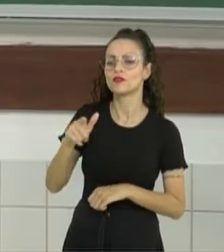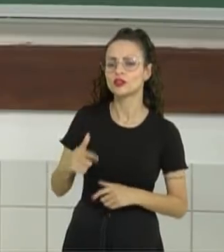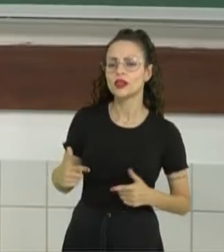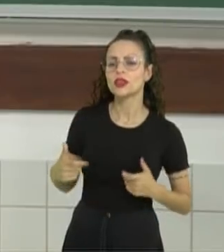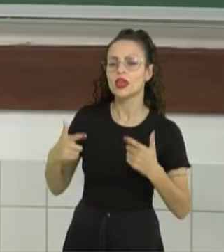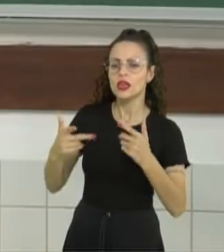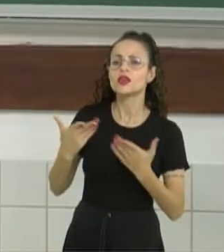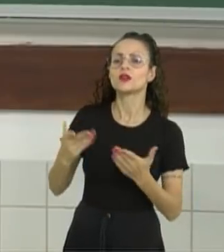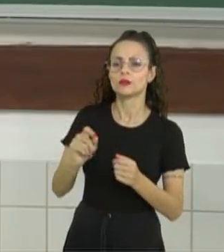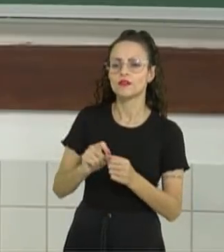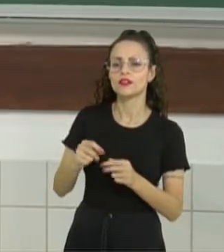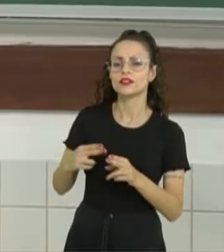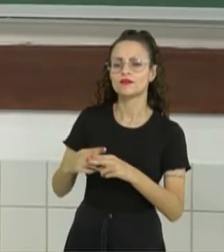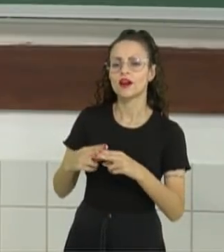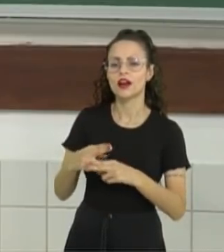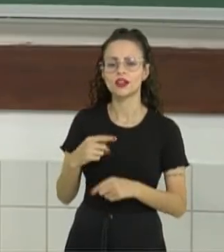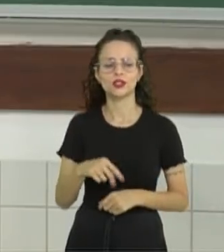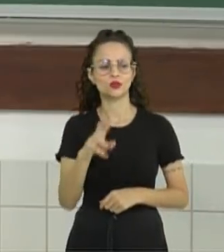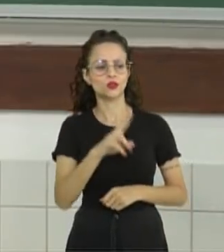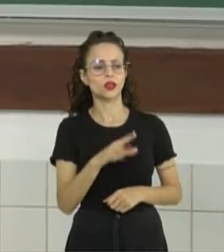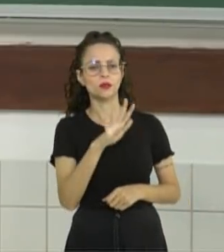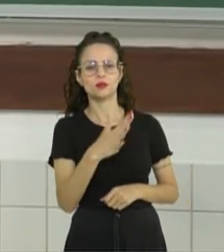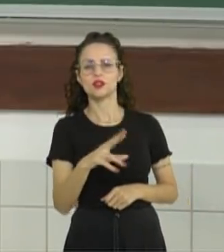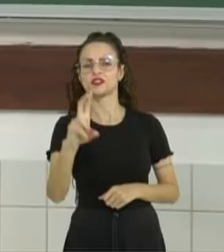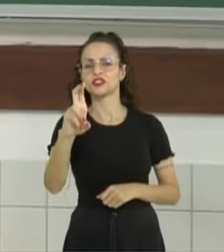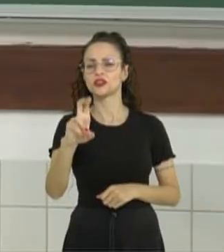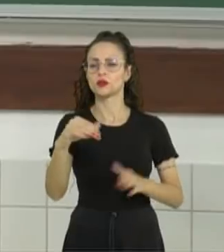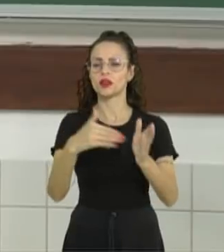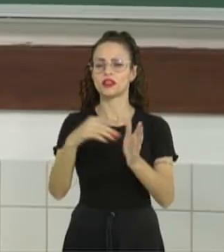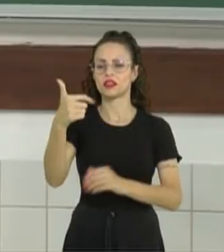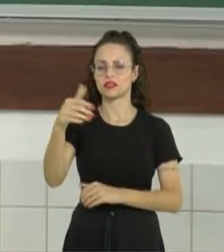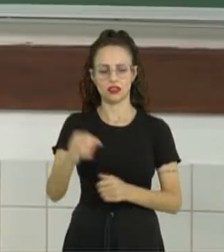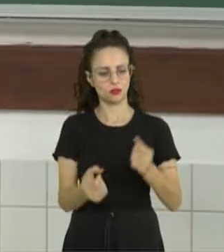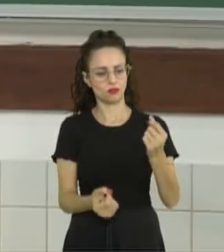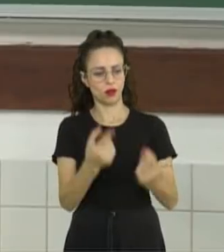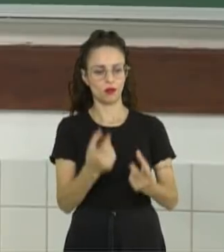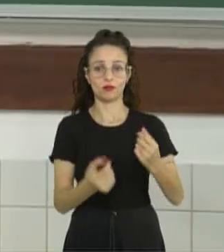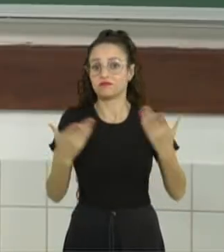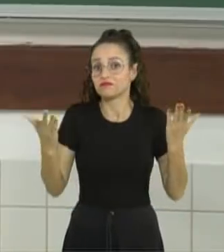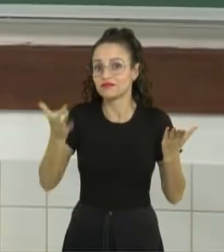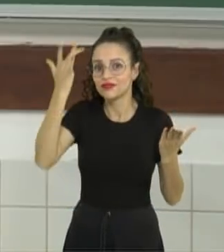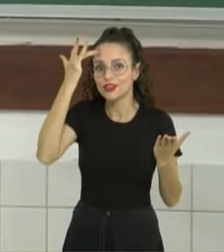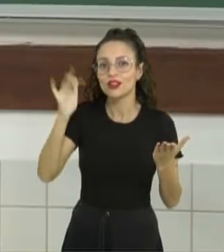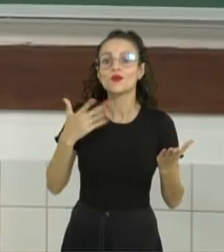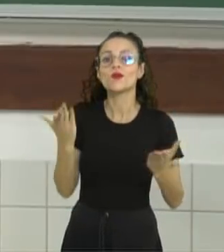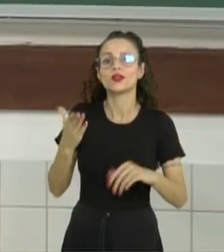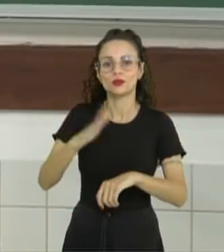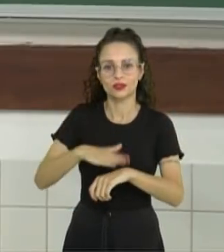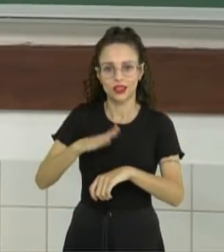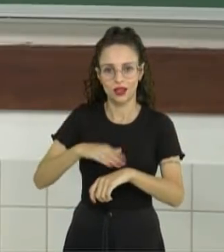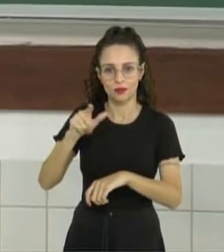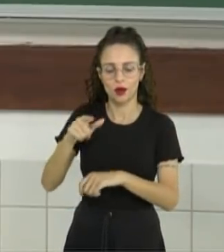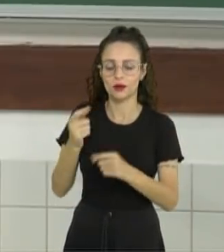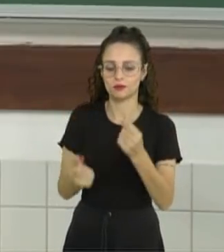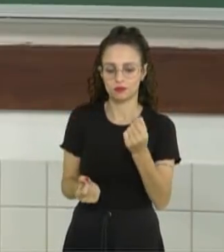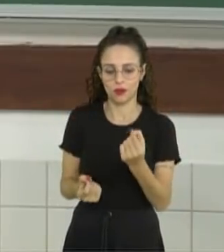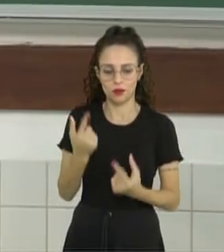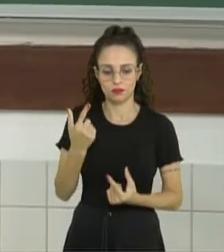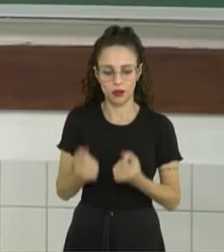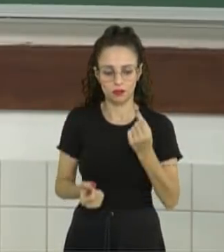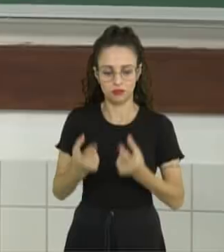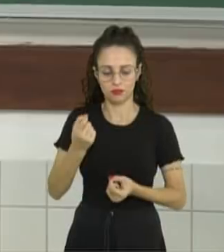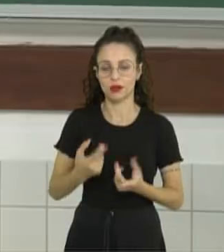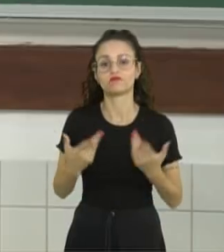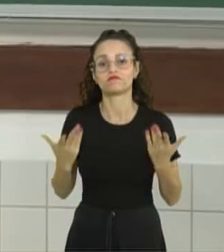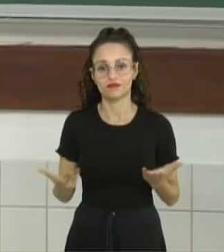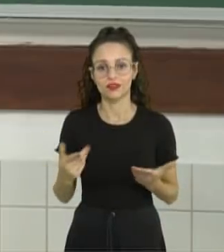para construir essa faca? Ah, eu gastei uma média de 5 a 10 pipocas. Não sabe Deus quanto tempo gastar o estourar de uma pipoca,